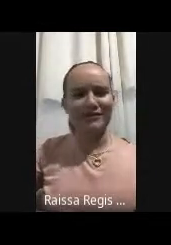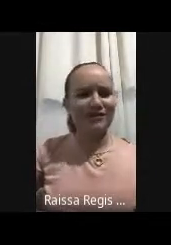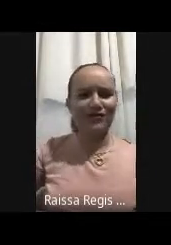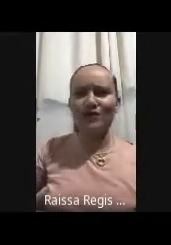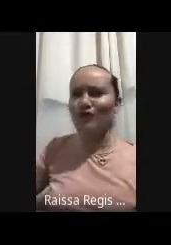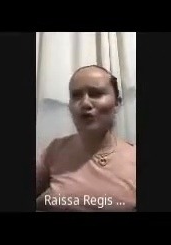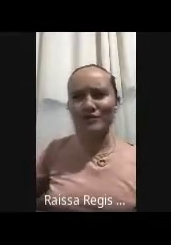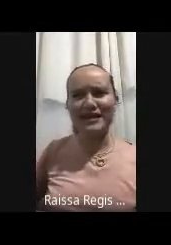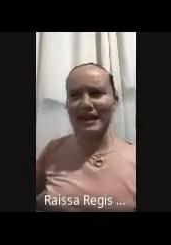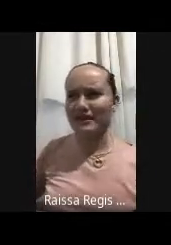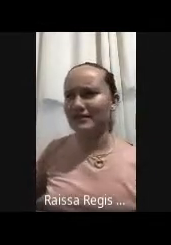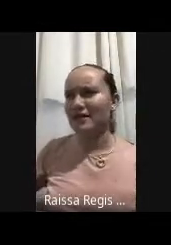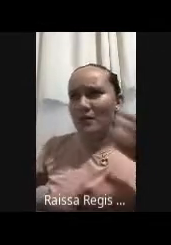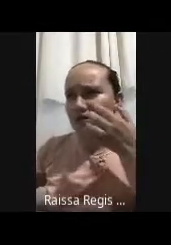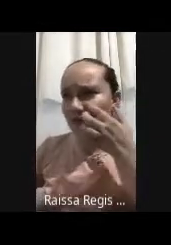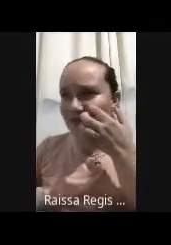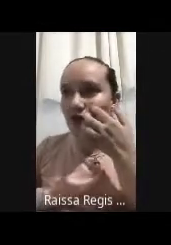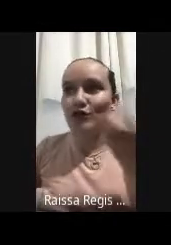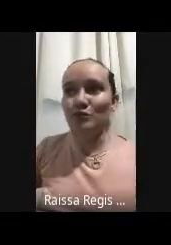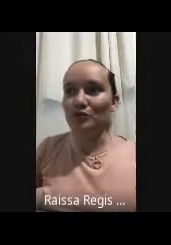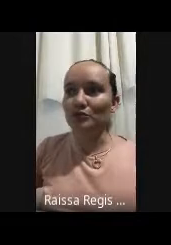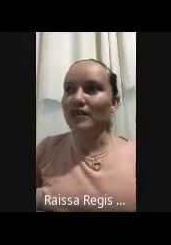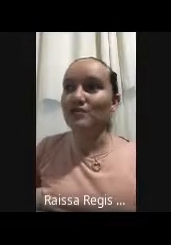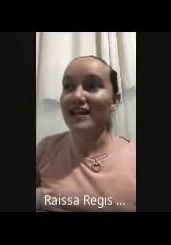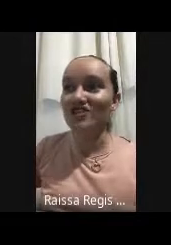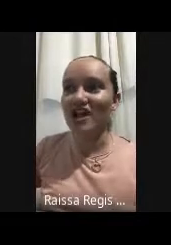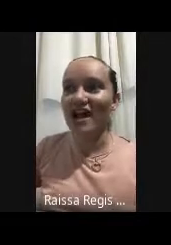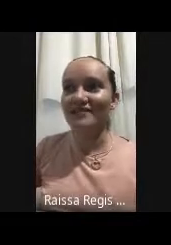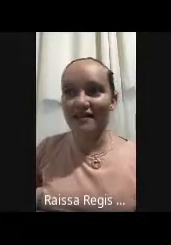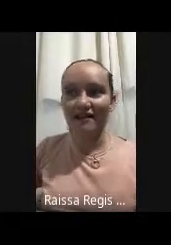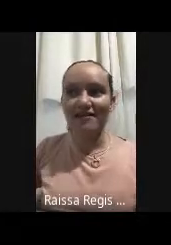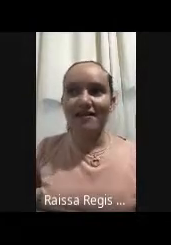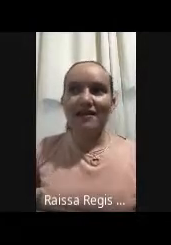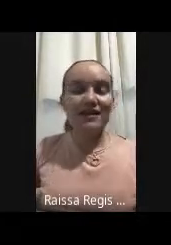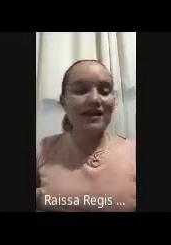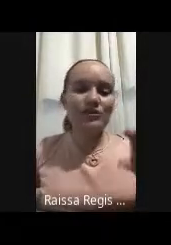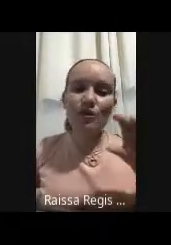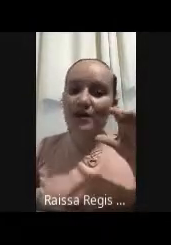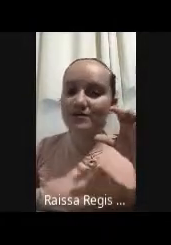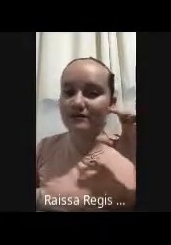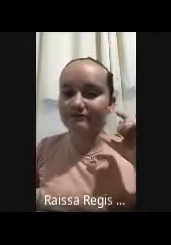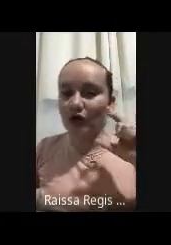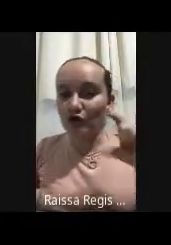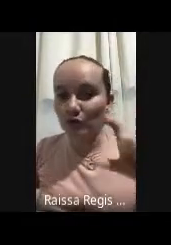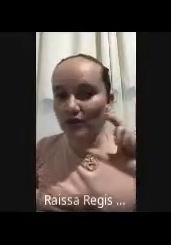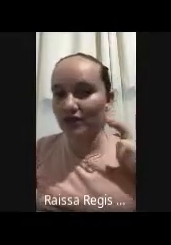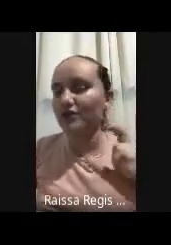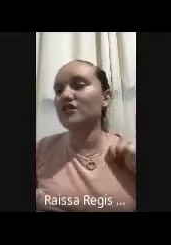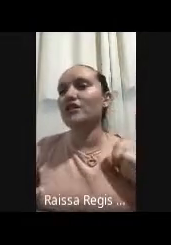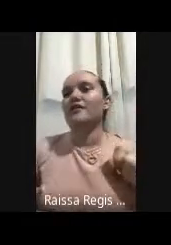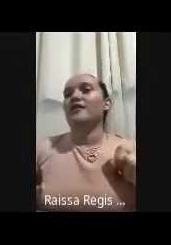que são vários volumes dele. Por exemplo, esse aqui é o volume 1, tem os sinais de A a D. E ele é super, assim, é um